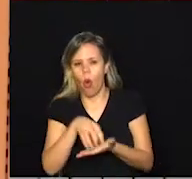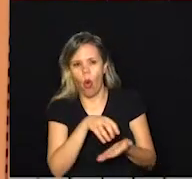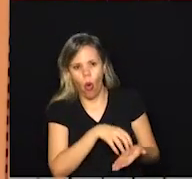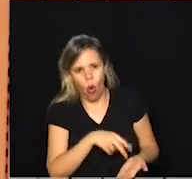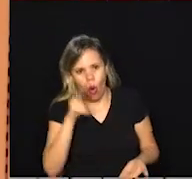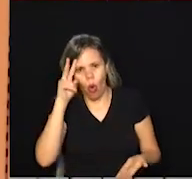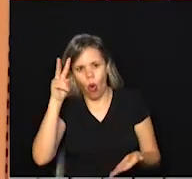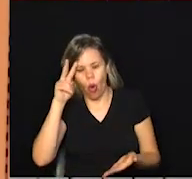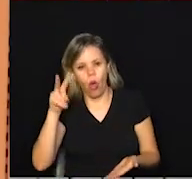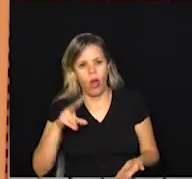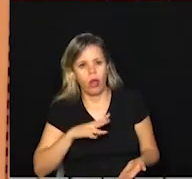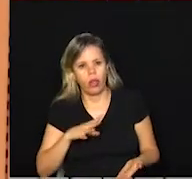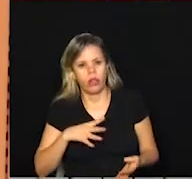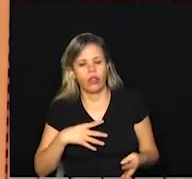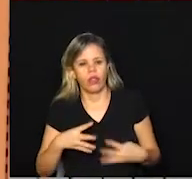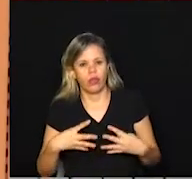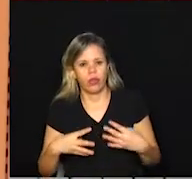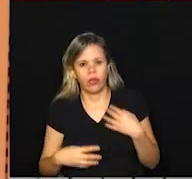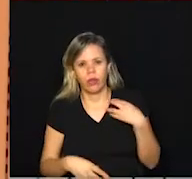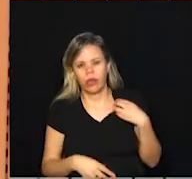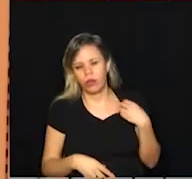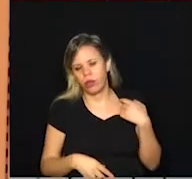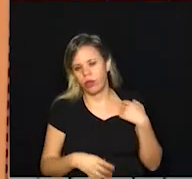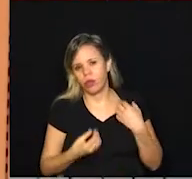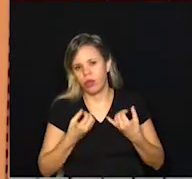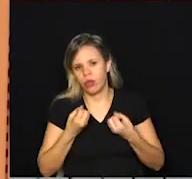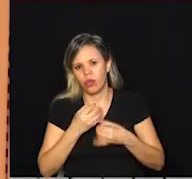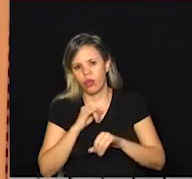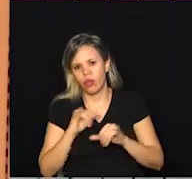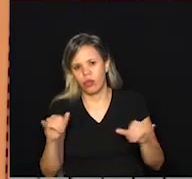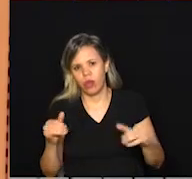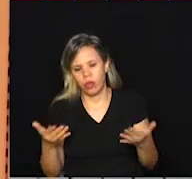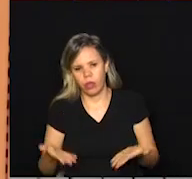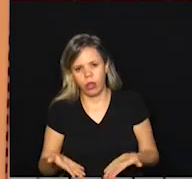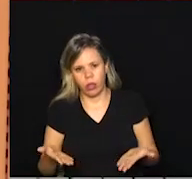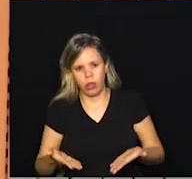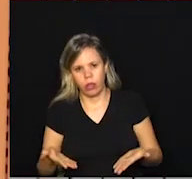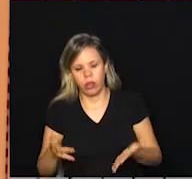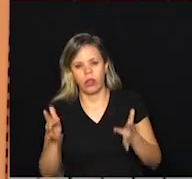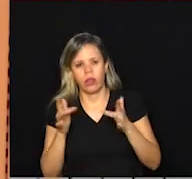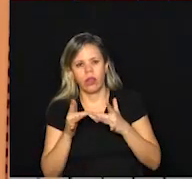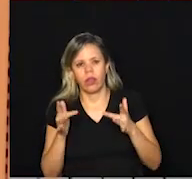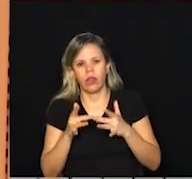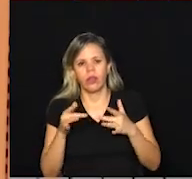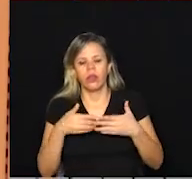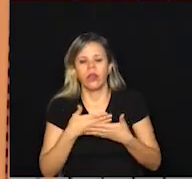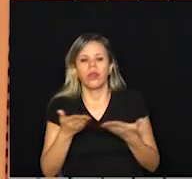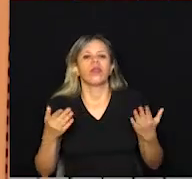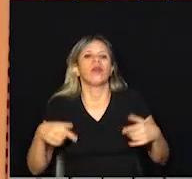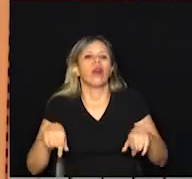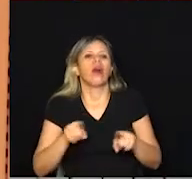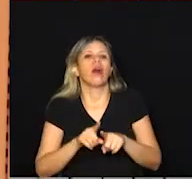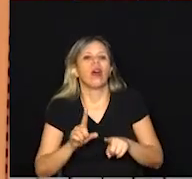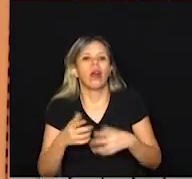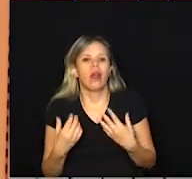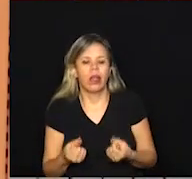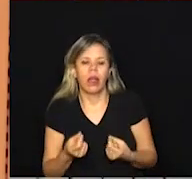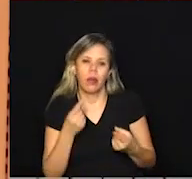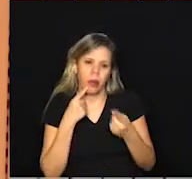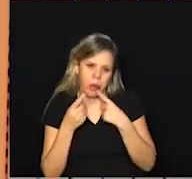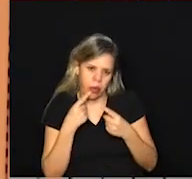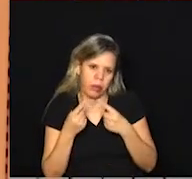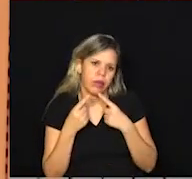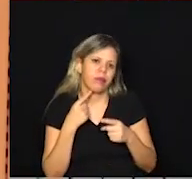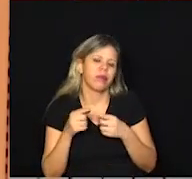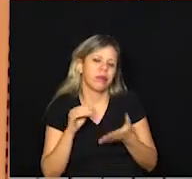históricos do distrito de Barão Geraldo em forma que nós estamos aqui com os contatos de vocês a dialogar